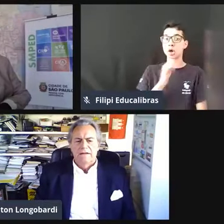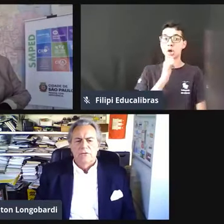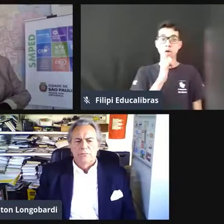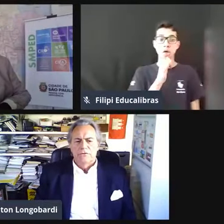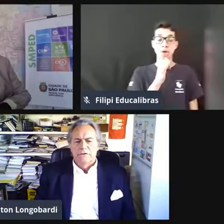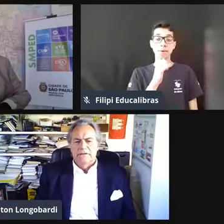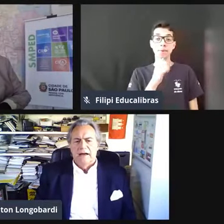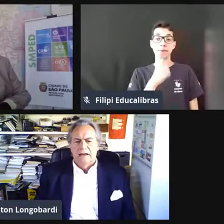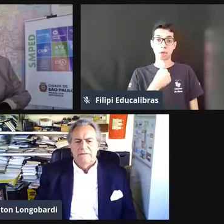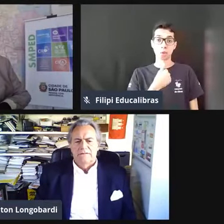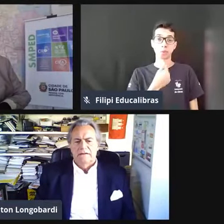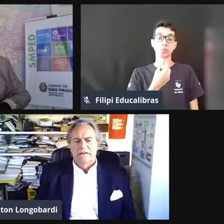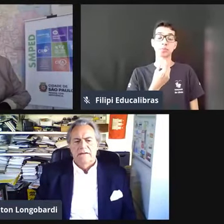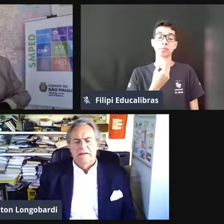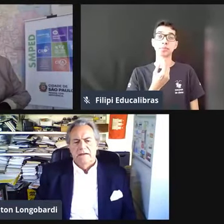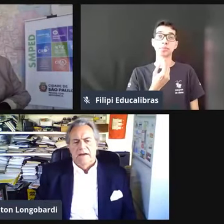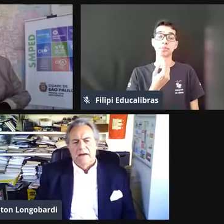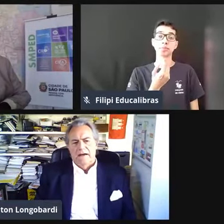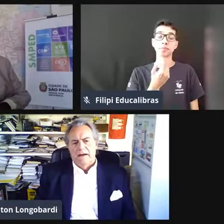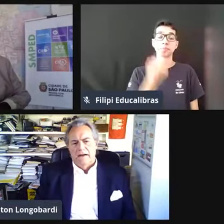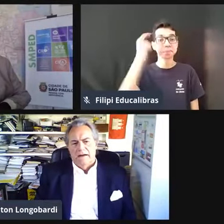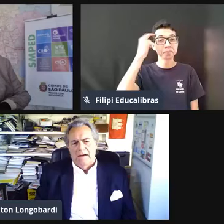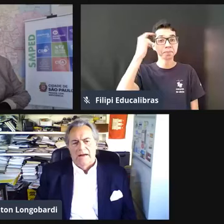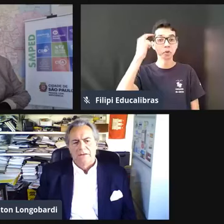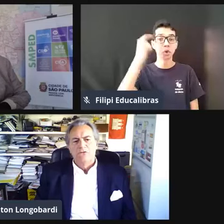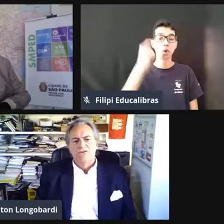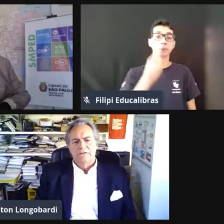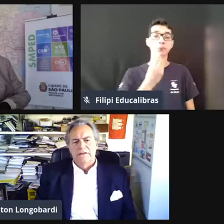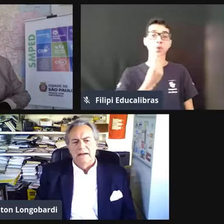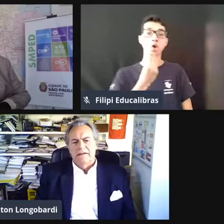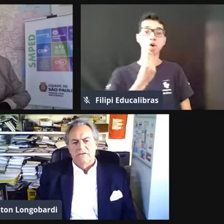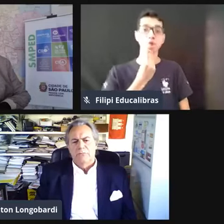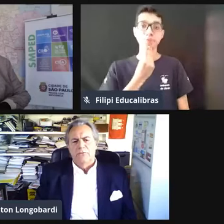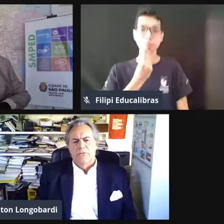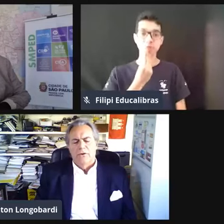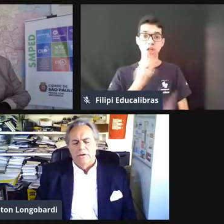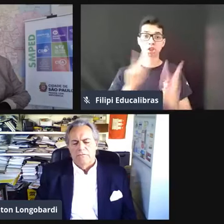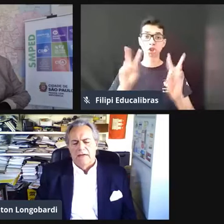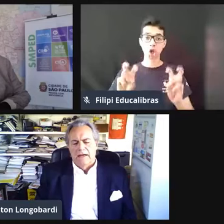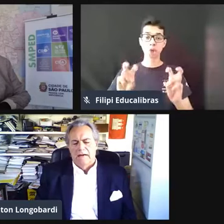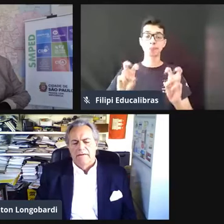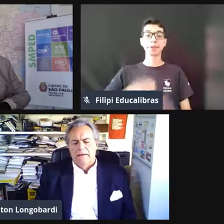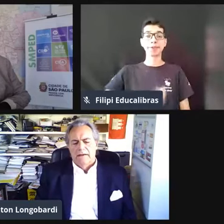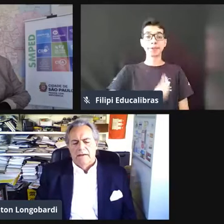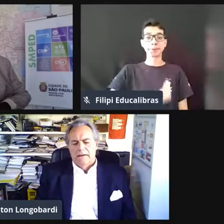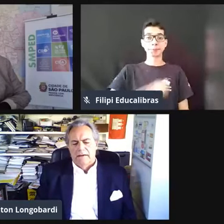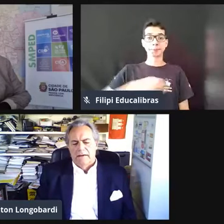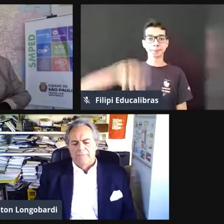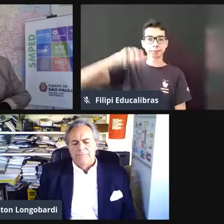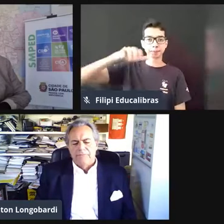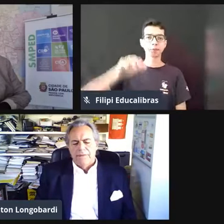a grande oportunidade que a Longevidade Expo Forum, lá,